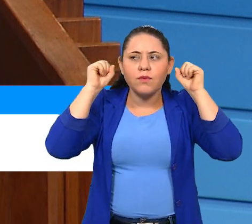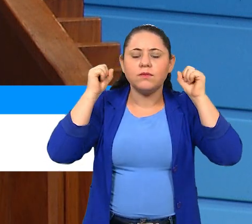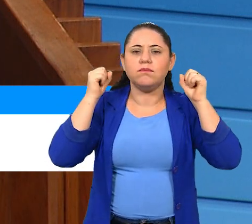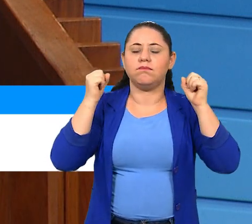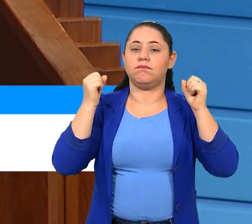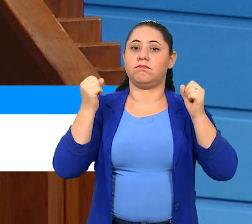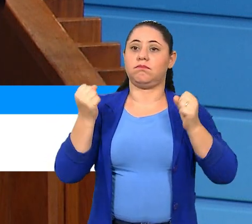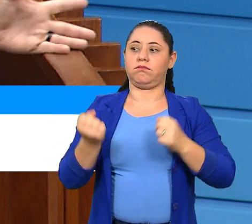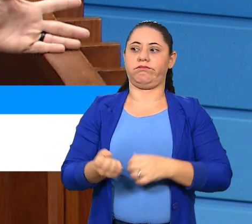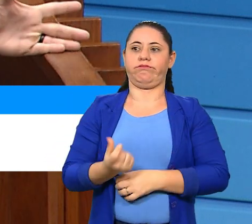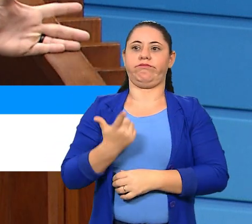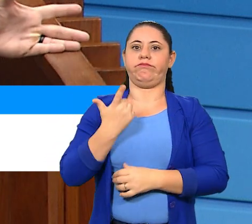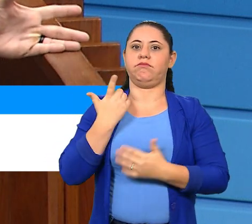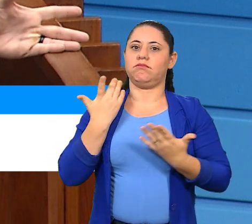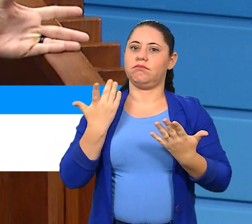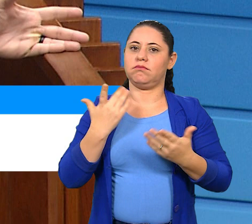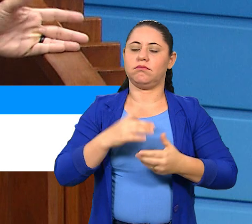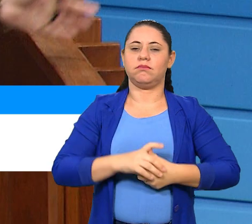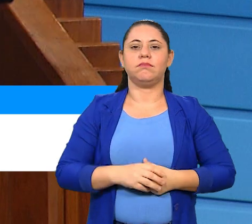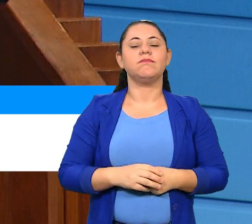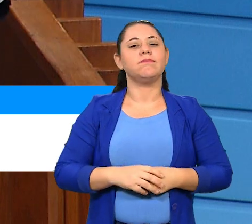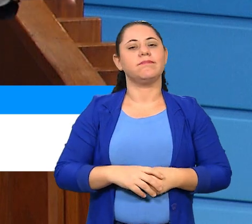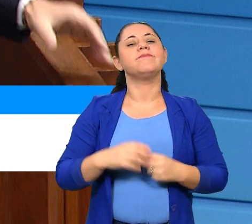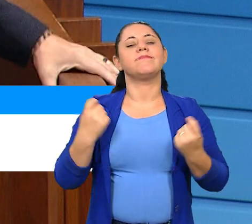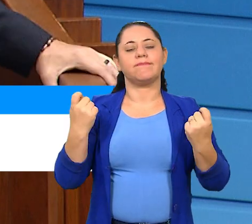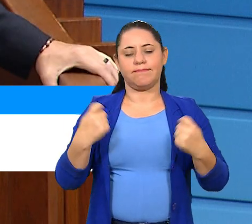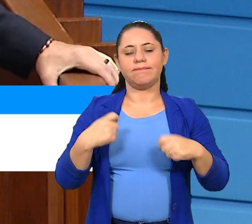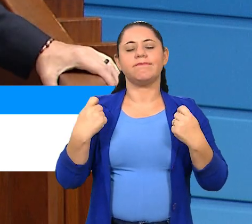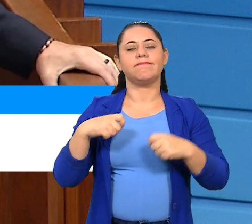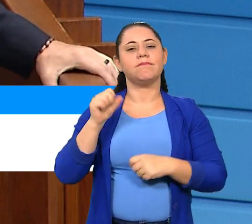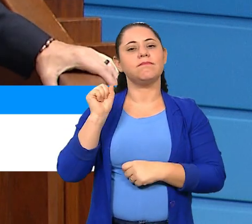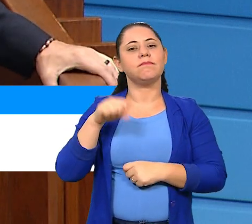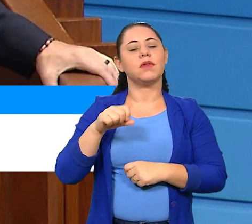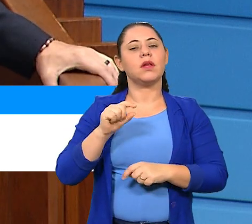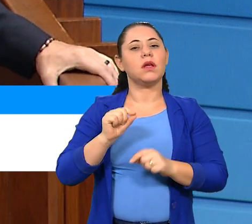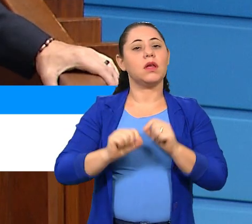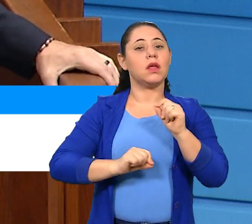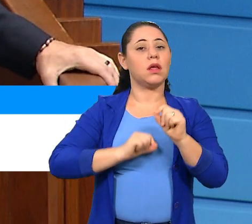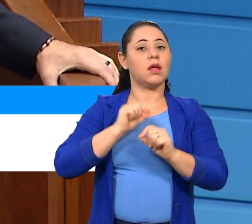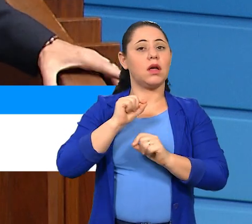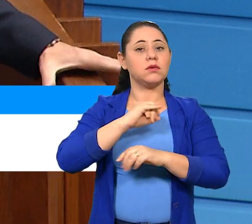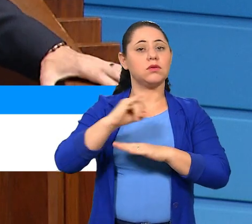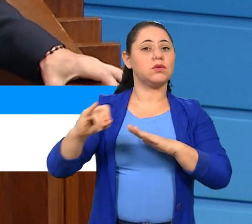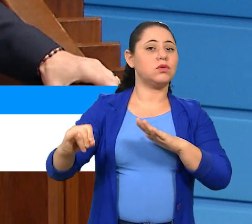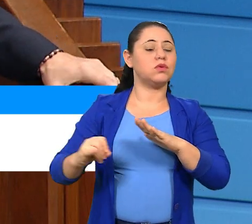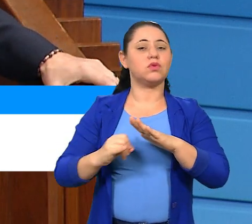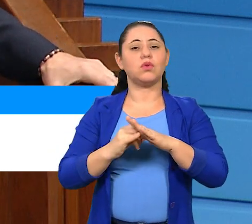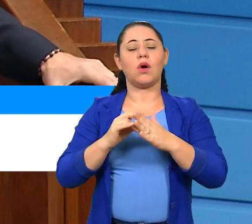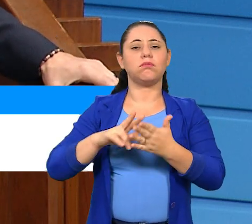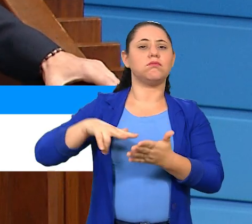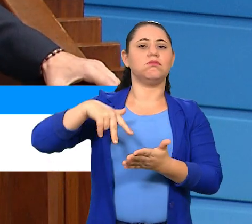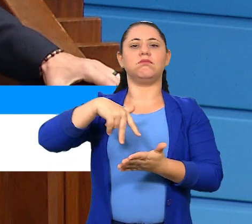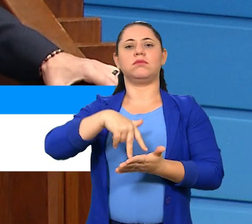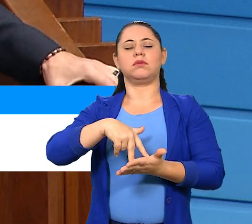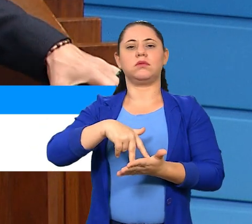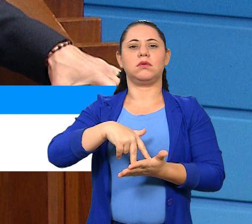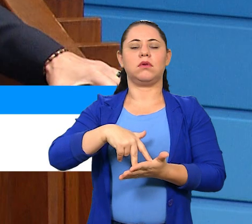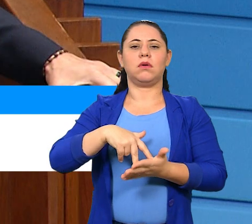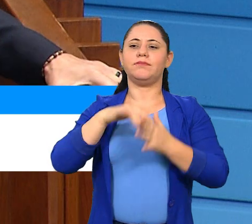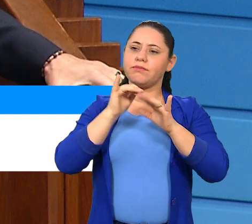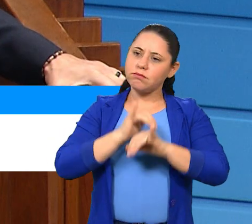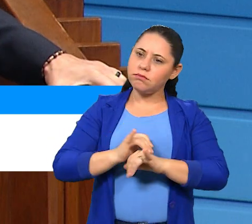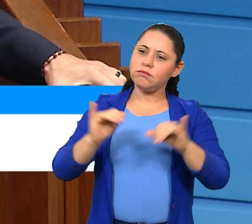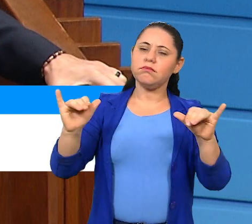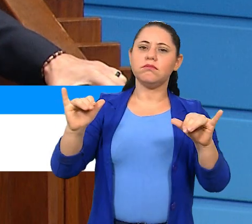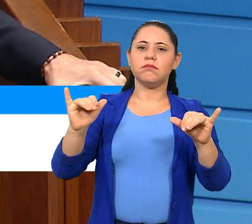Absurdos que a gente escuta agora é preciso sim que as